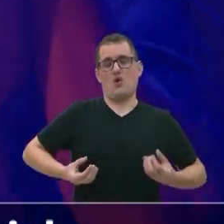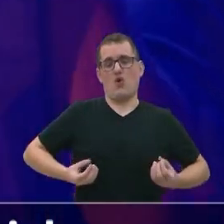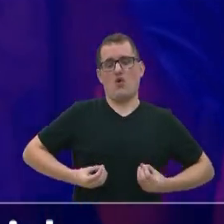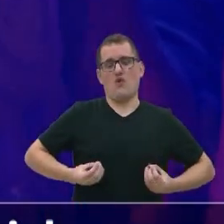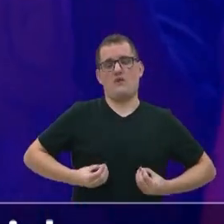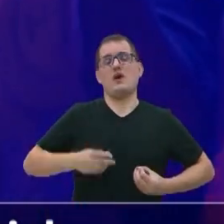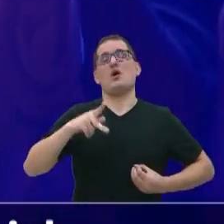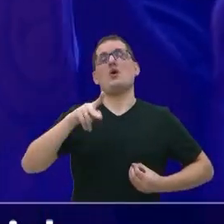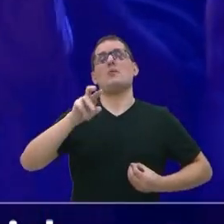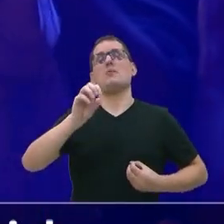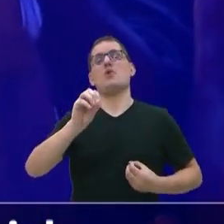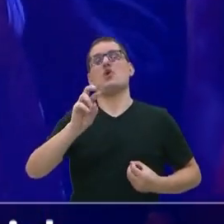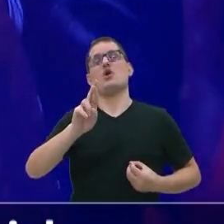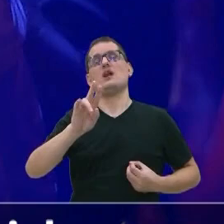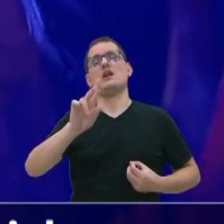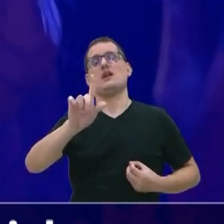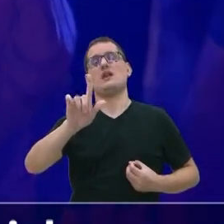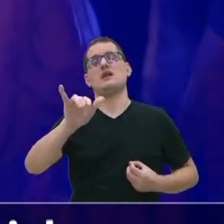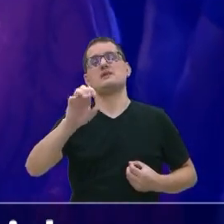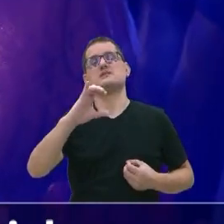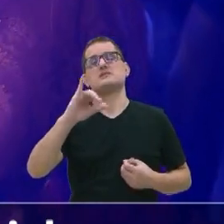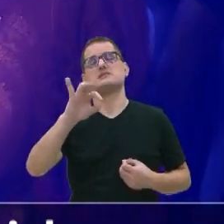você agora.